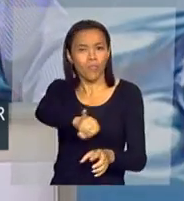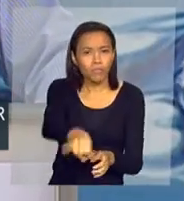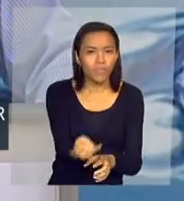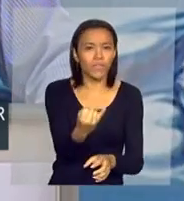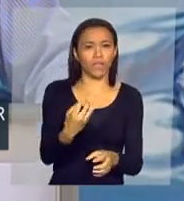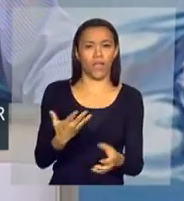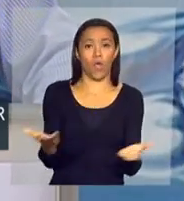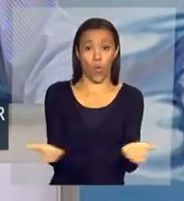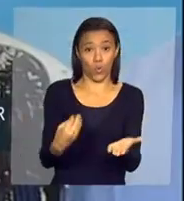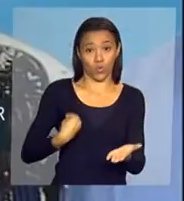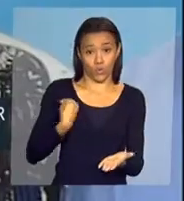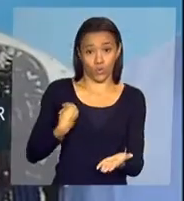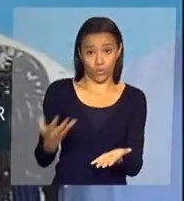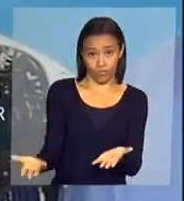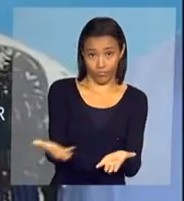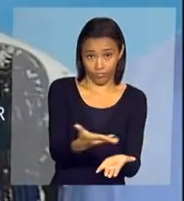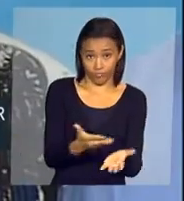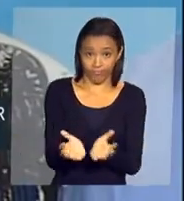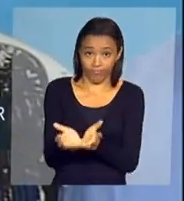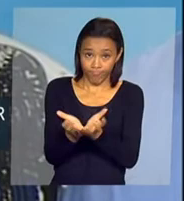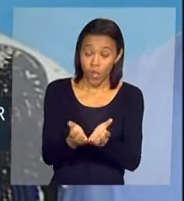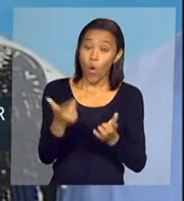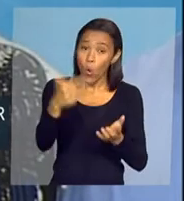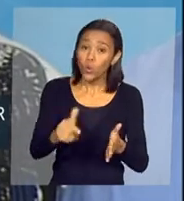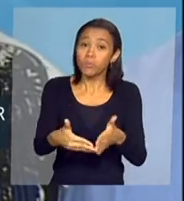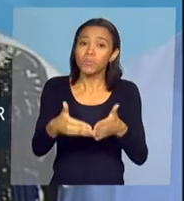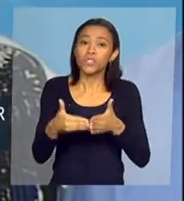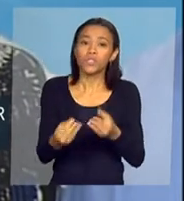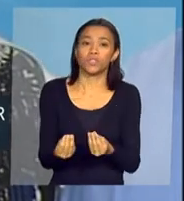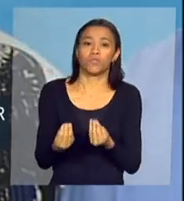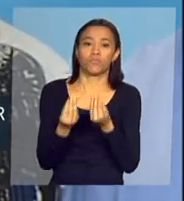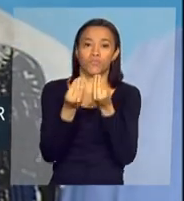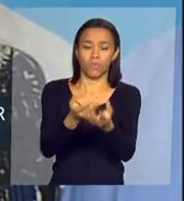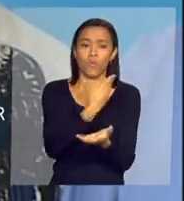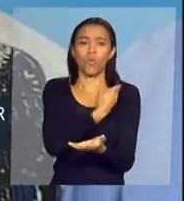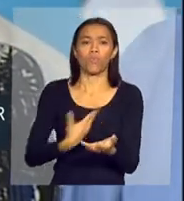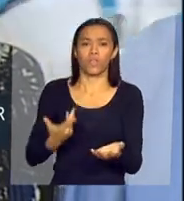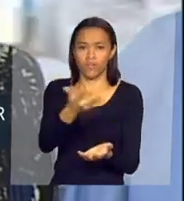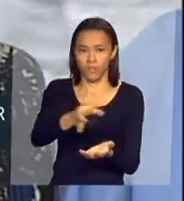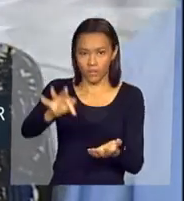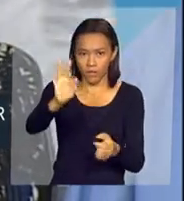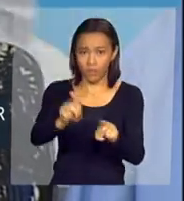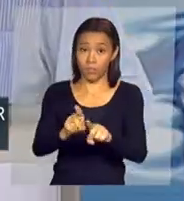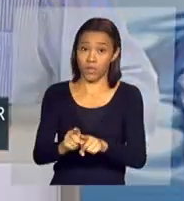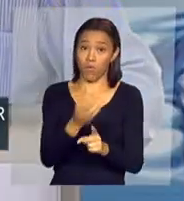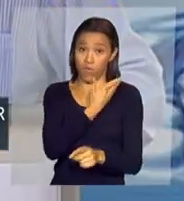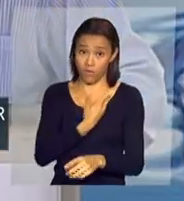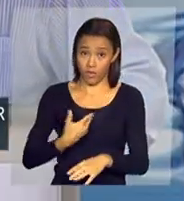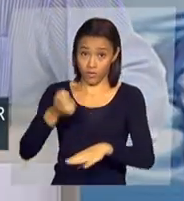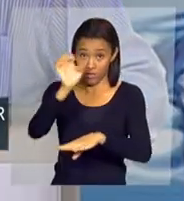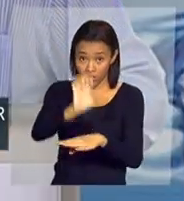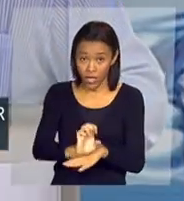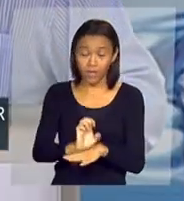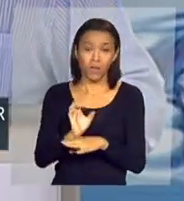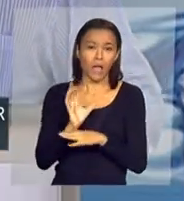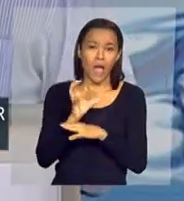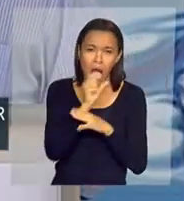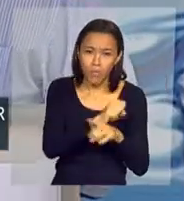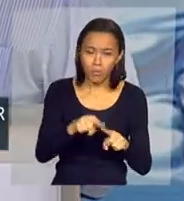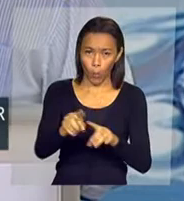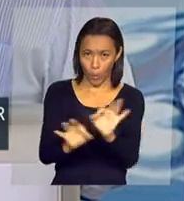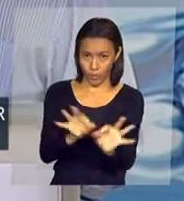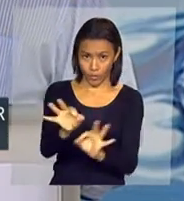aqui hoje para encaminharmos outra solicitação ao governo federal e estadual, para que viabilize um projeto